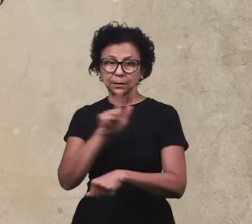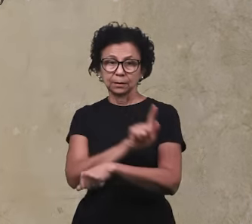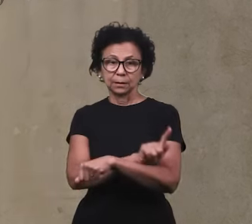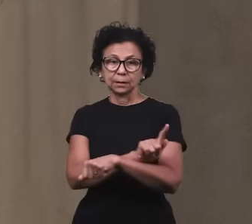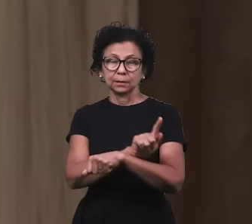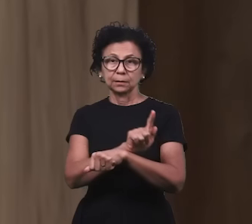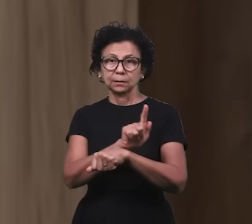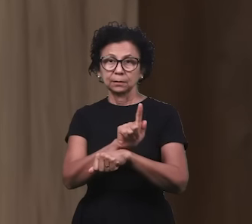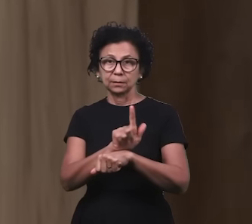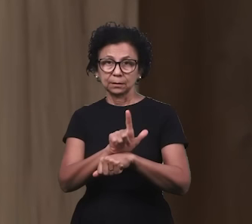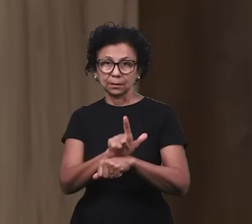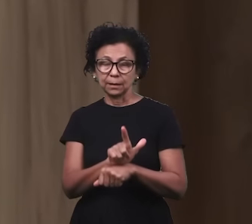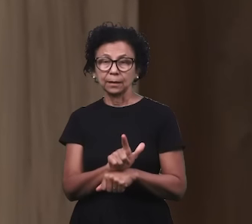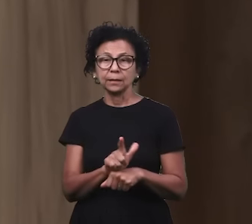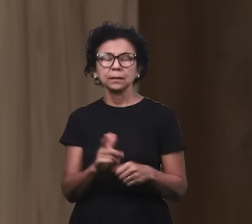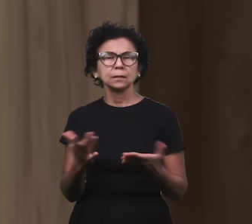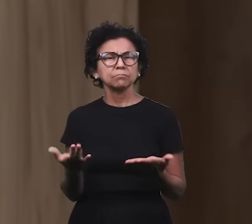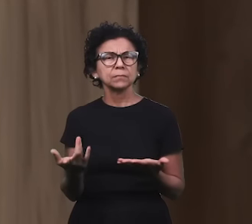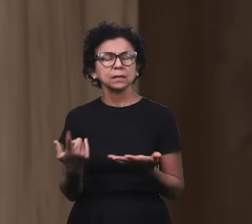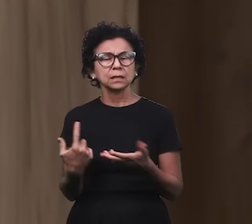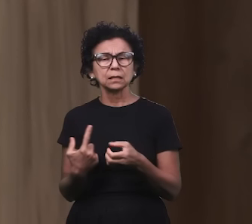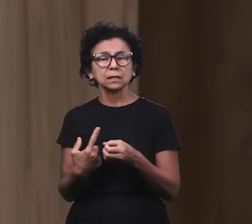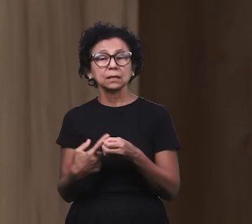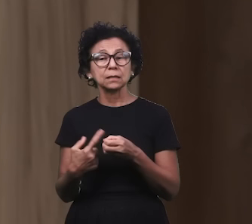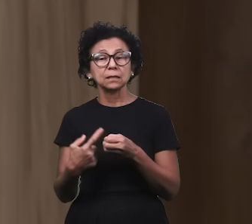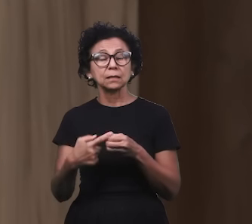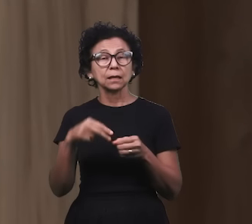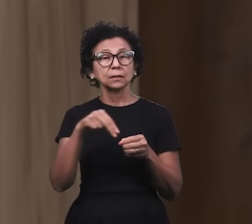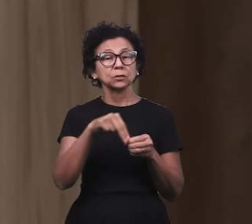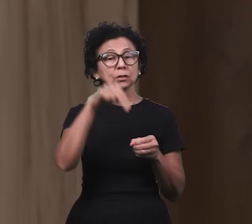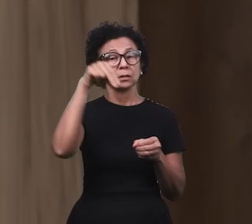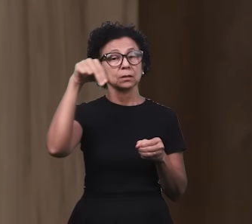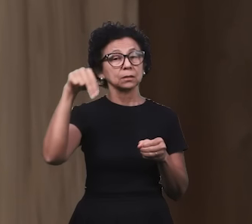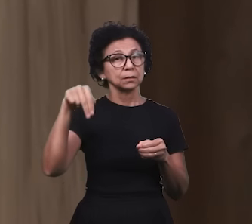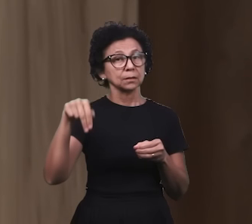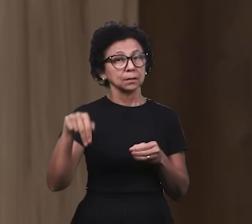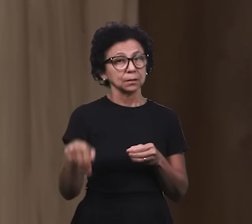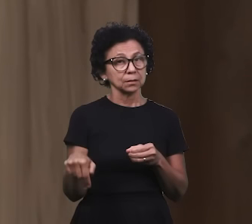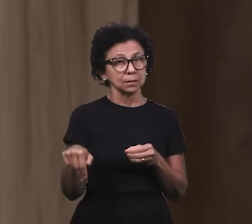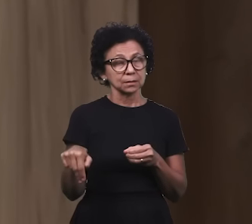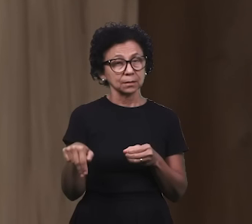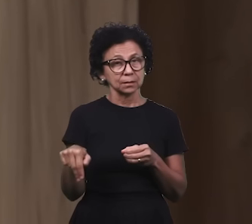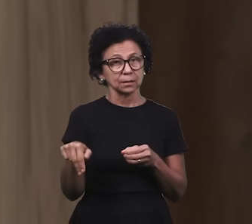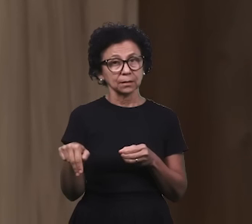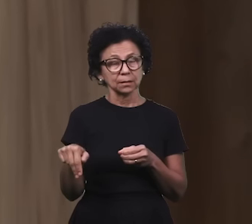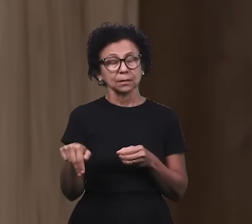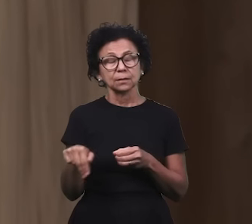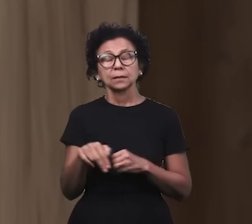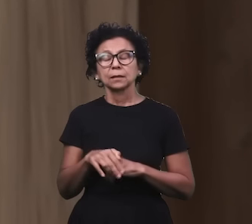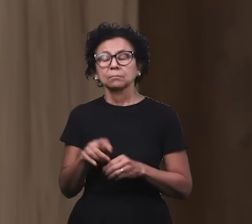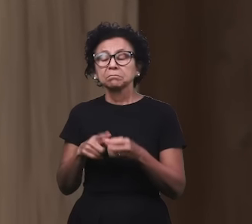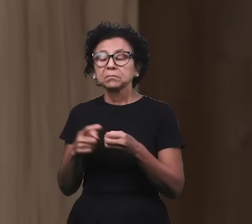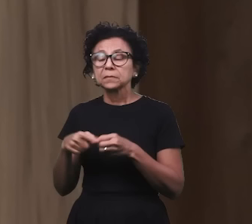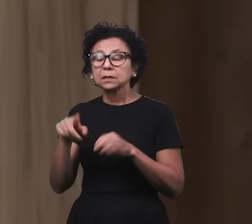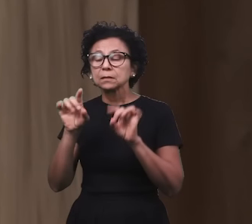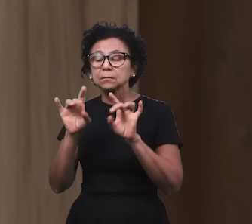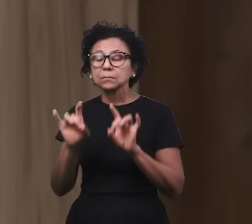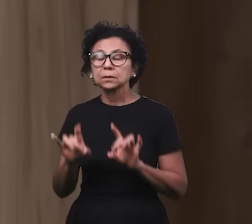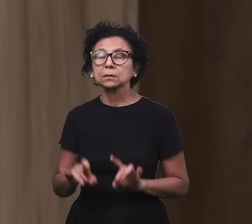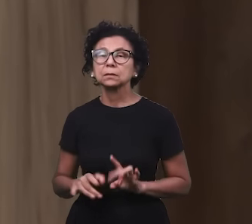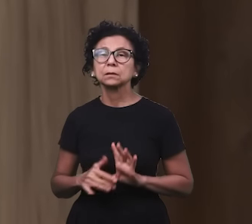explicação do porquê que voltaram para a Galiléia e especificamente Nazaré está